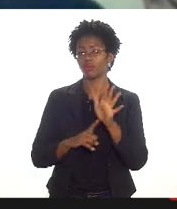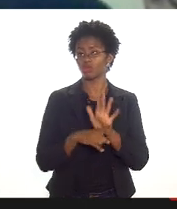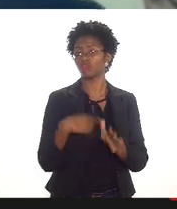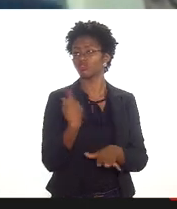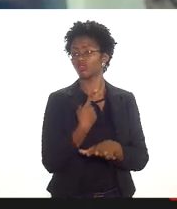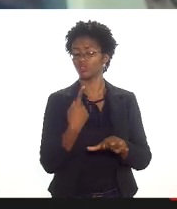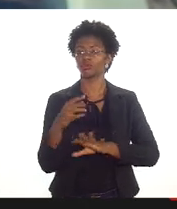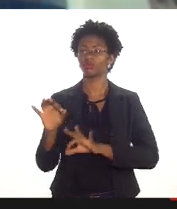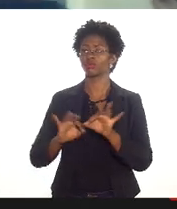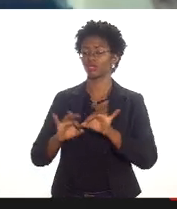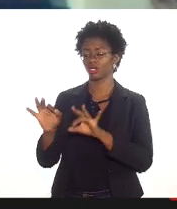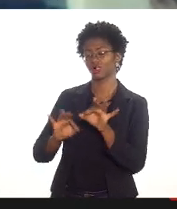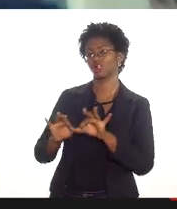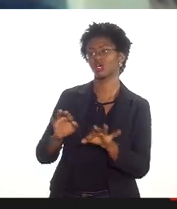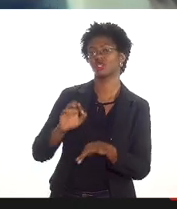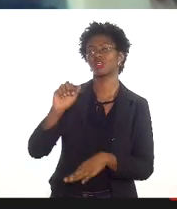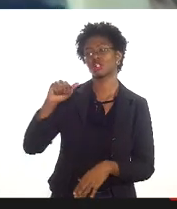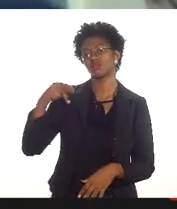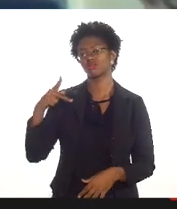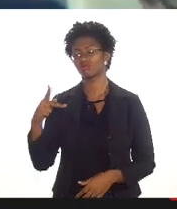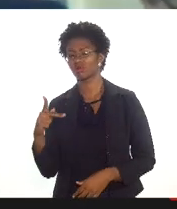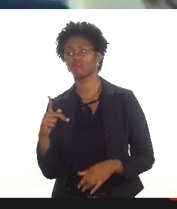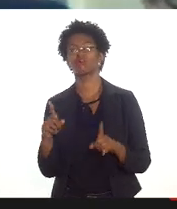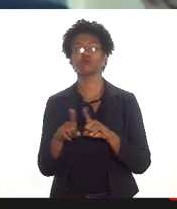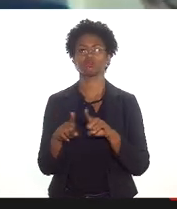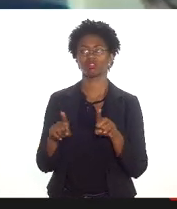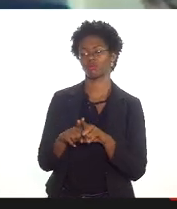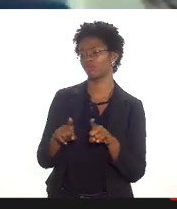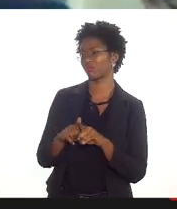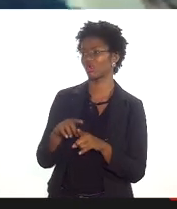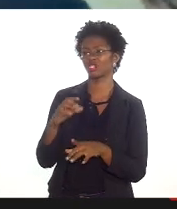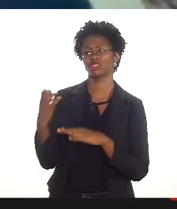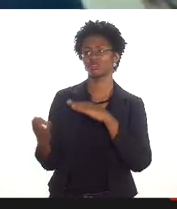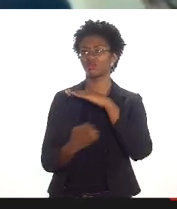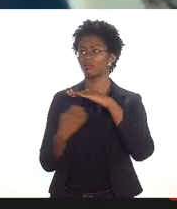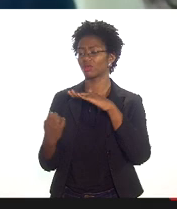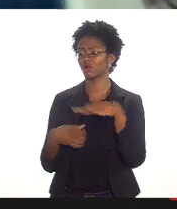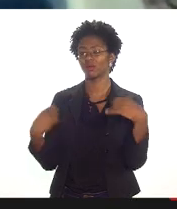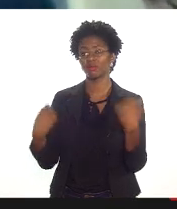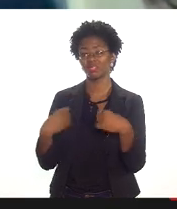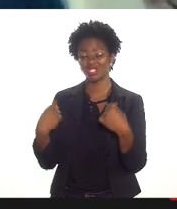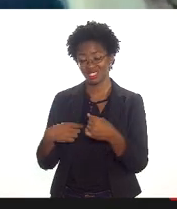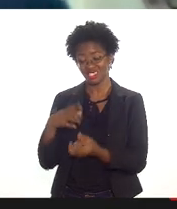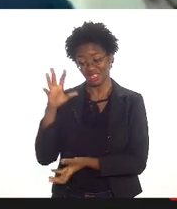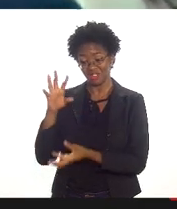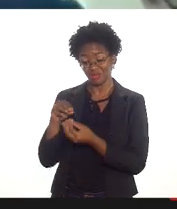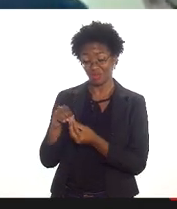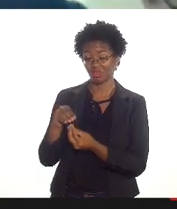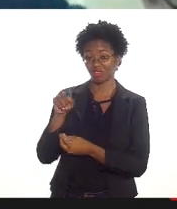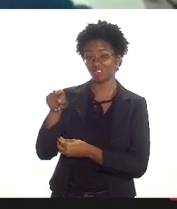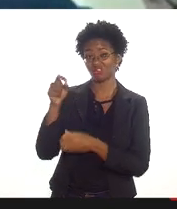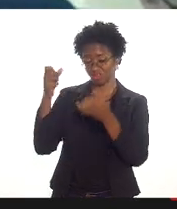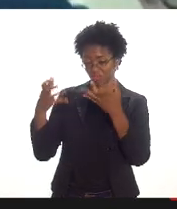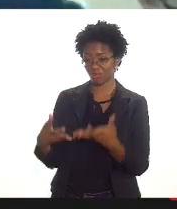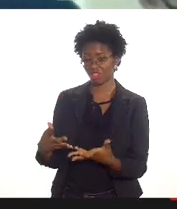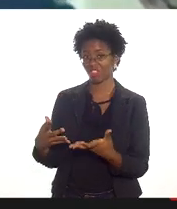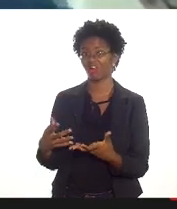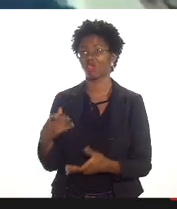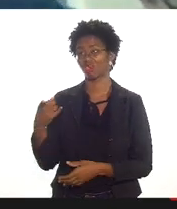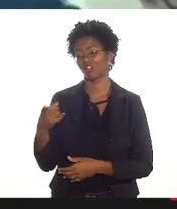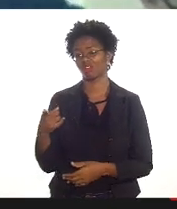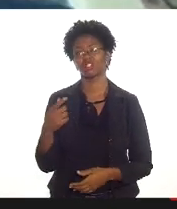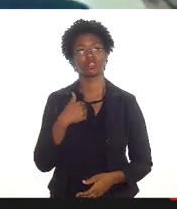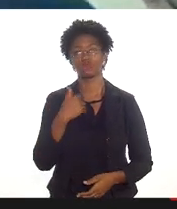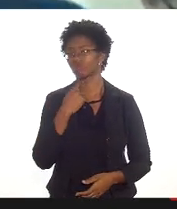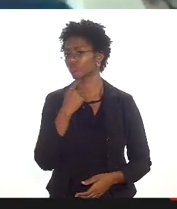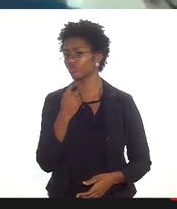as concessionárias, a ANP precisa ter um pouco, objetivamente, responder as perguntas que serão feitas, eu não